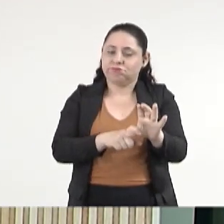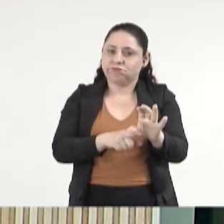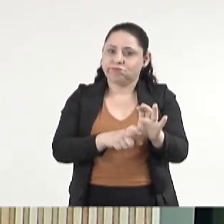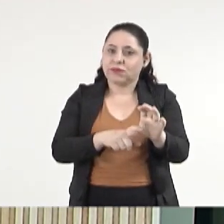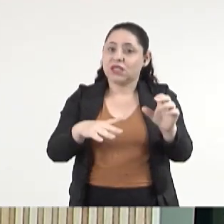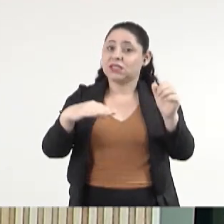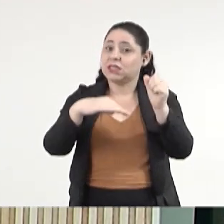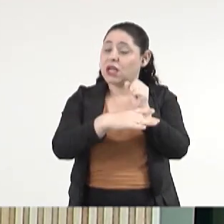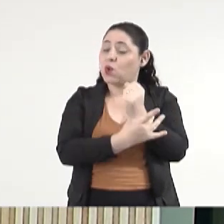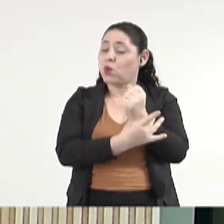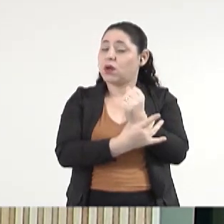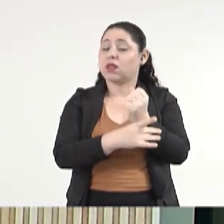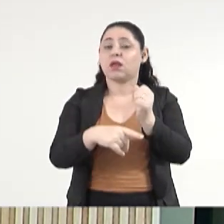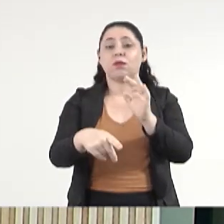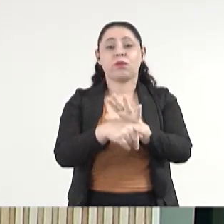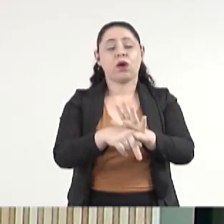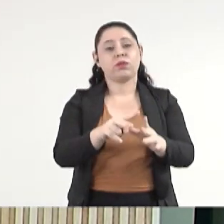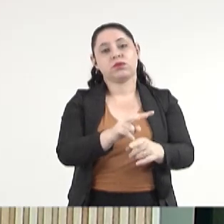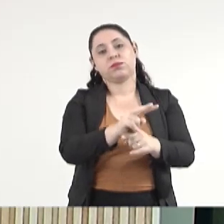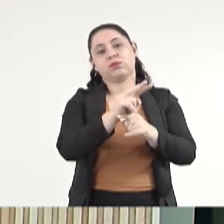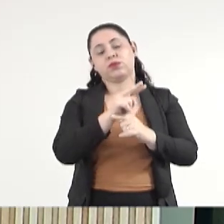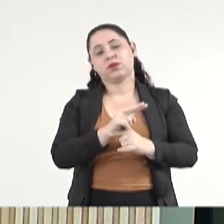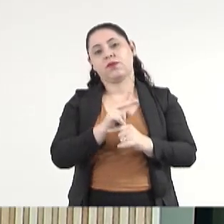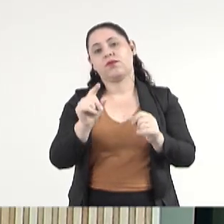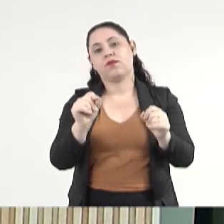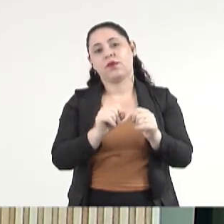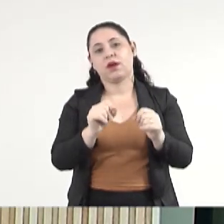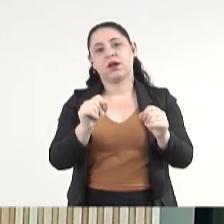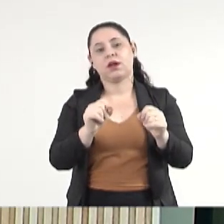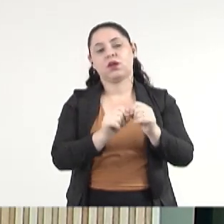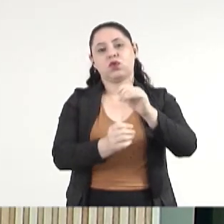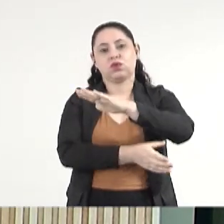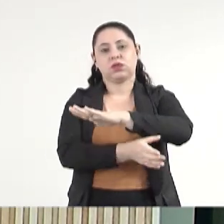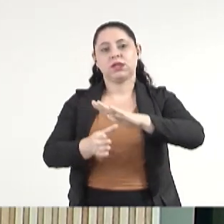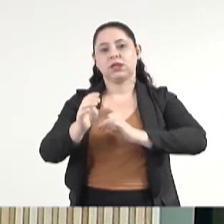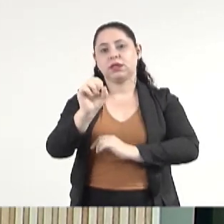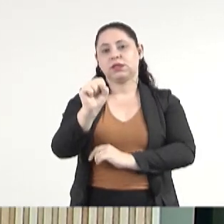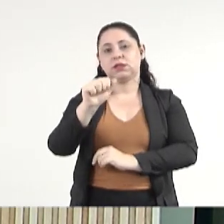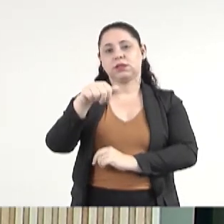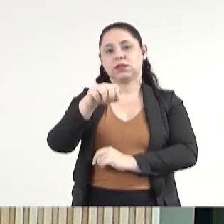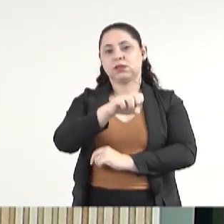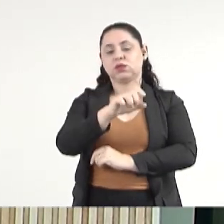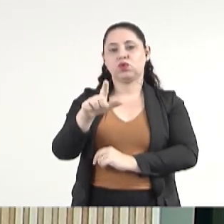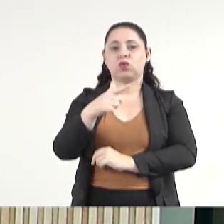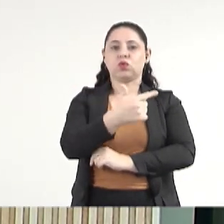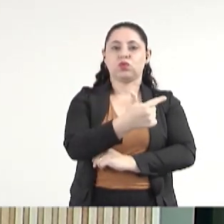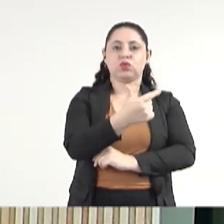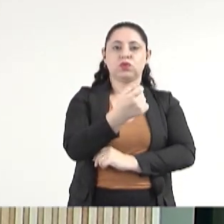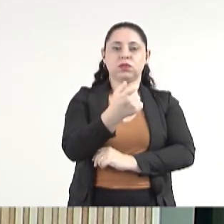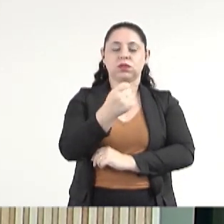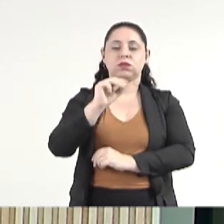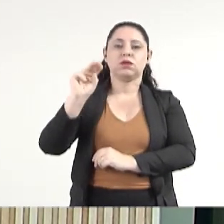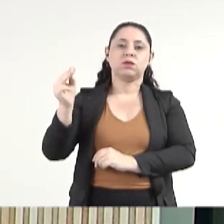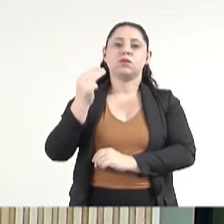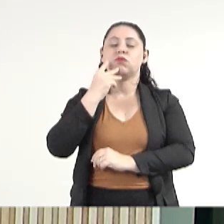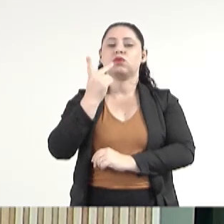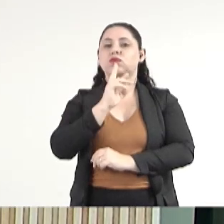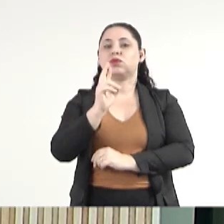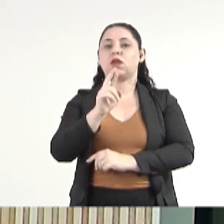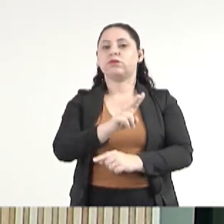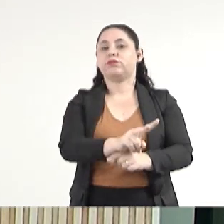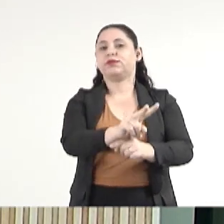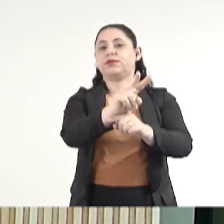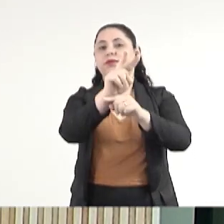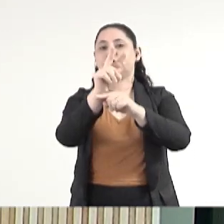à União, ao governo federal, em um empréstimo que vai ser feito pela Sanesul. São 200 milhões de reais numa linha